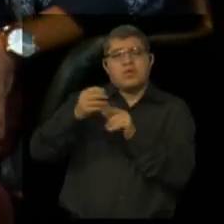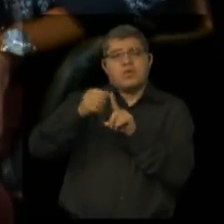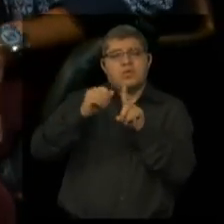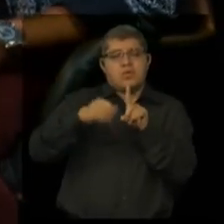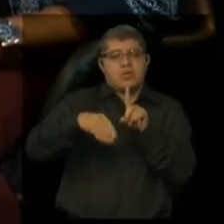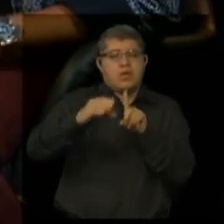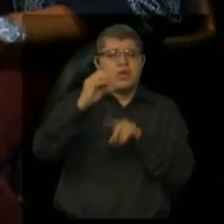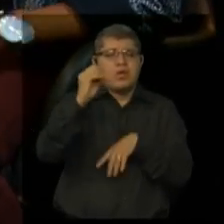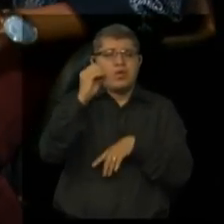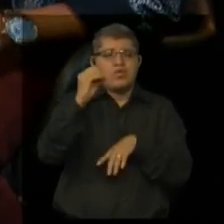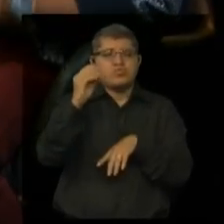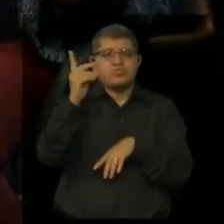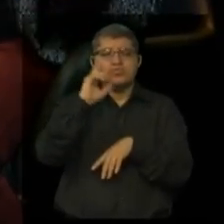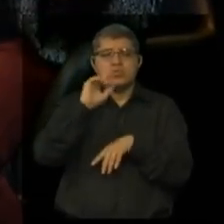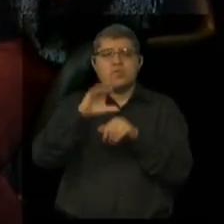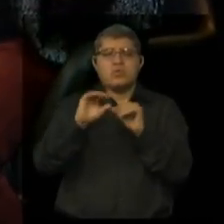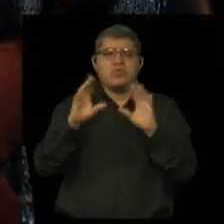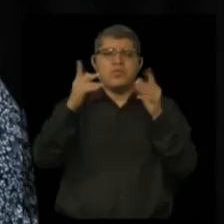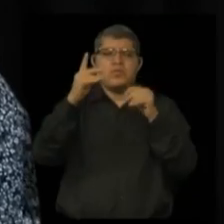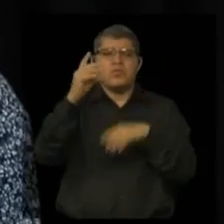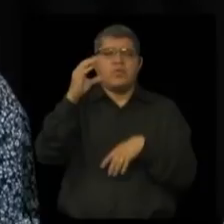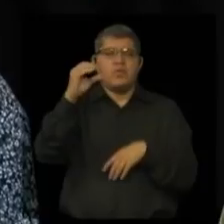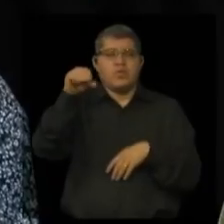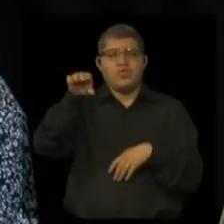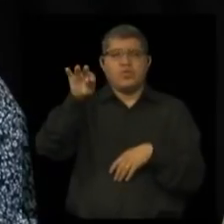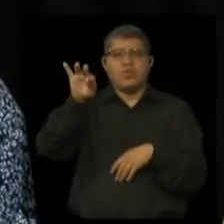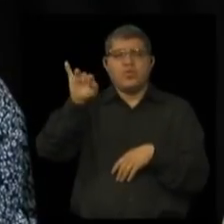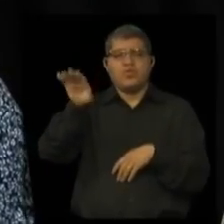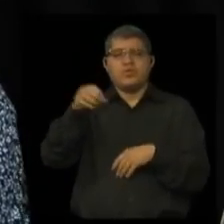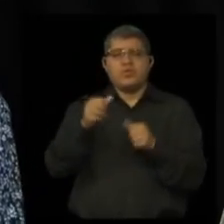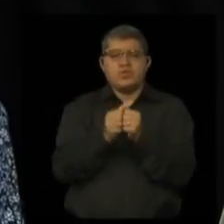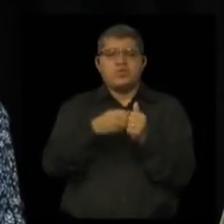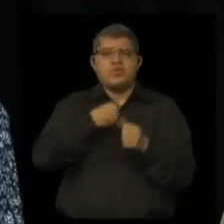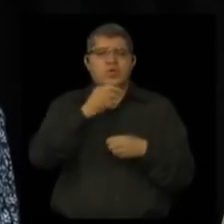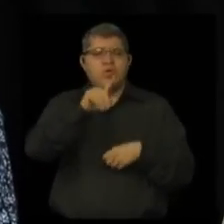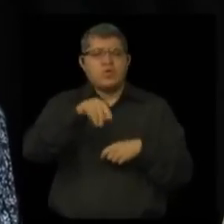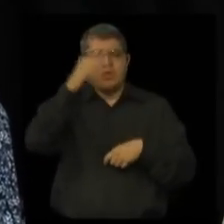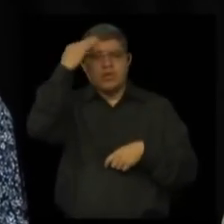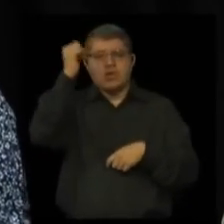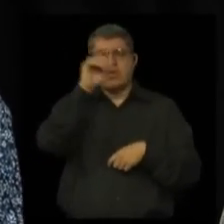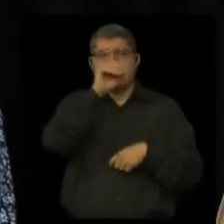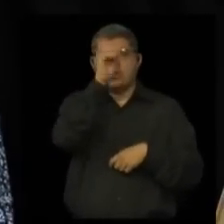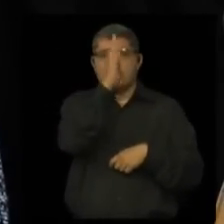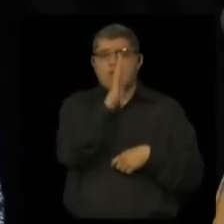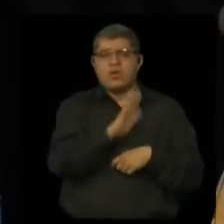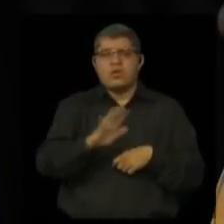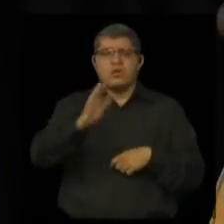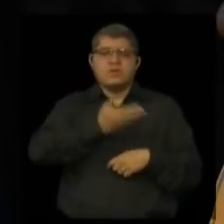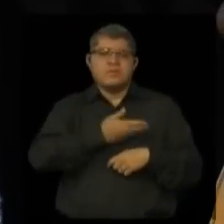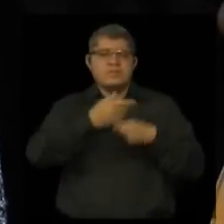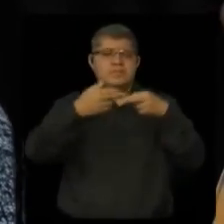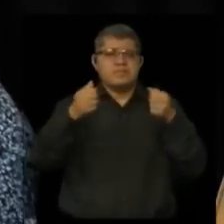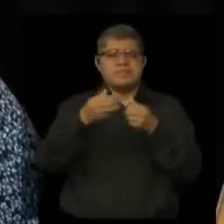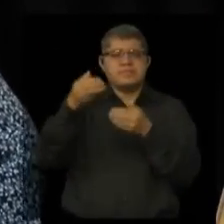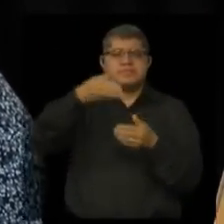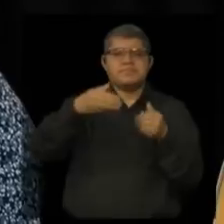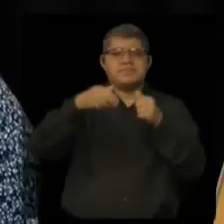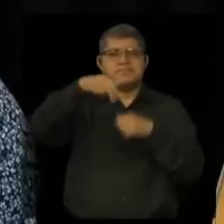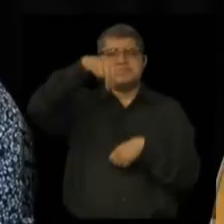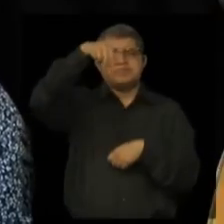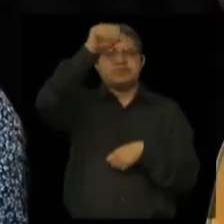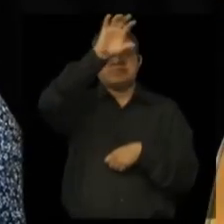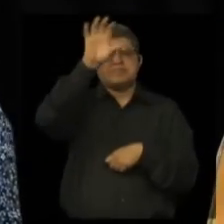perguntar. Aí eu estou vendo o que é que eu faço. Esses artistas nacionais e os amigos que vêm para o